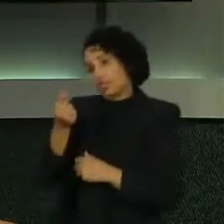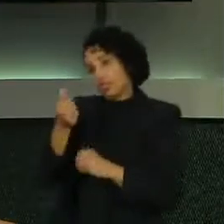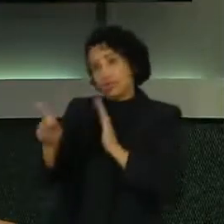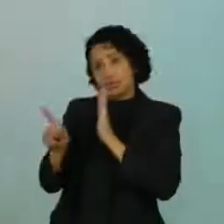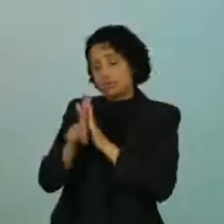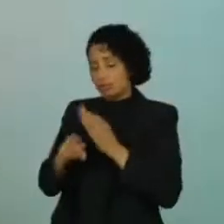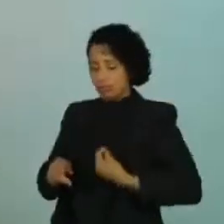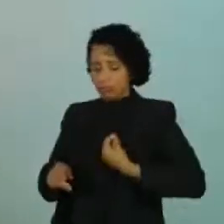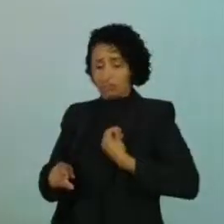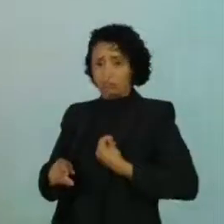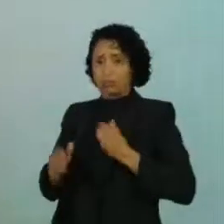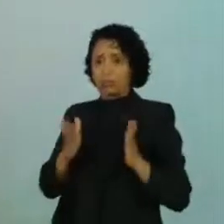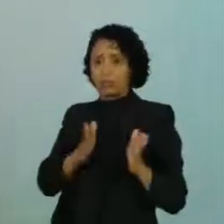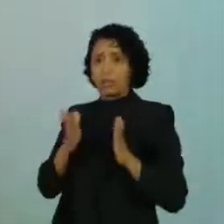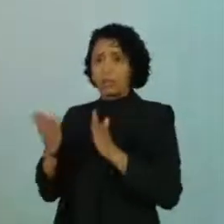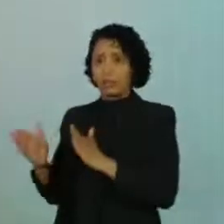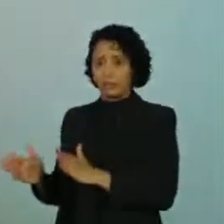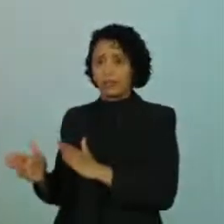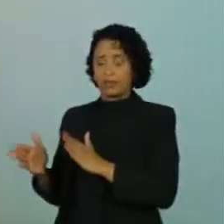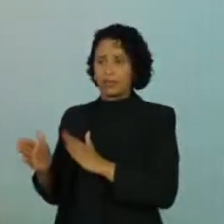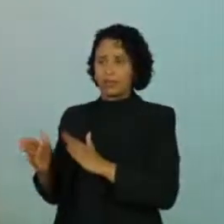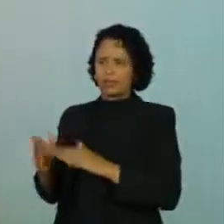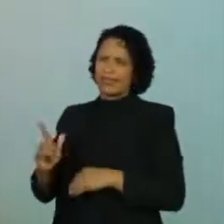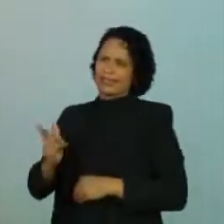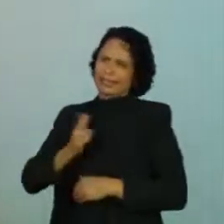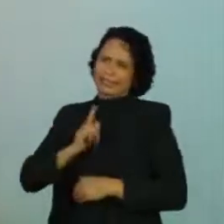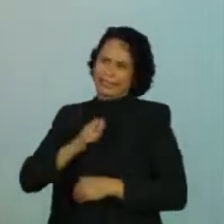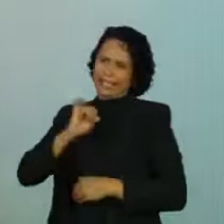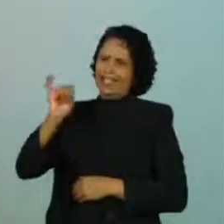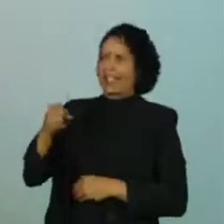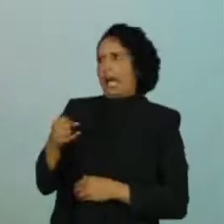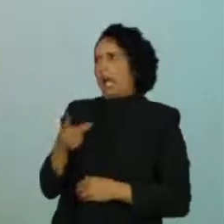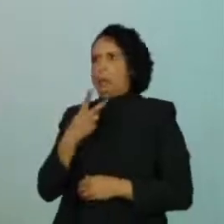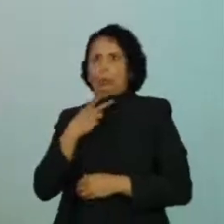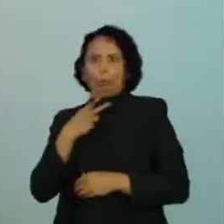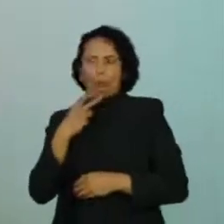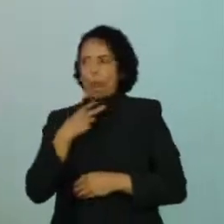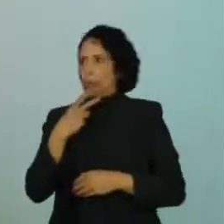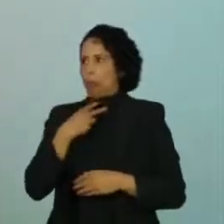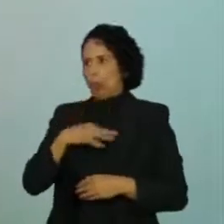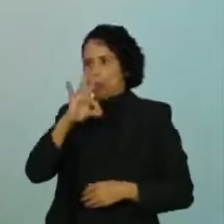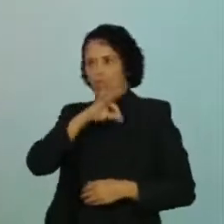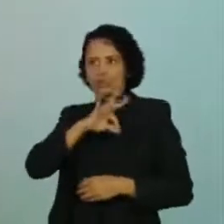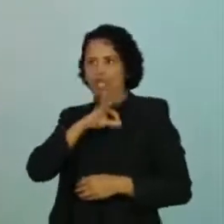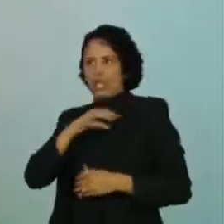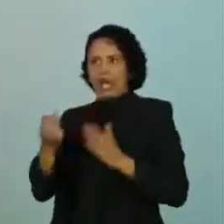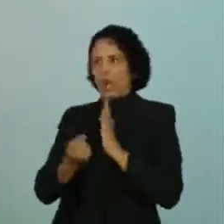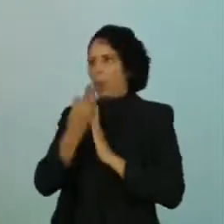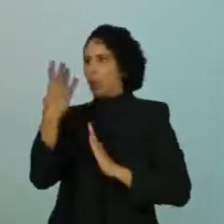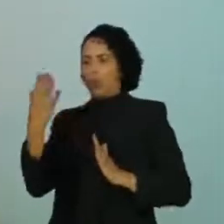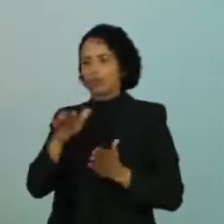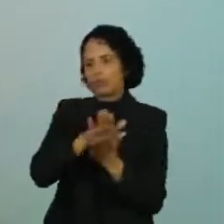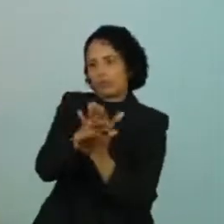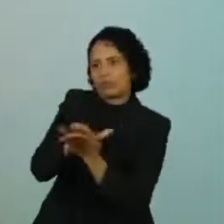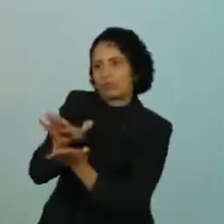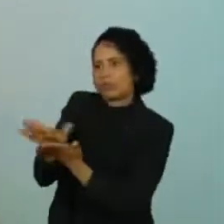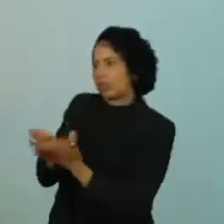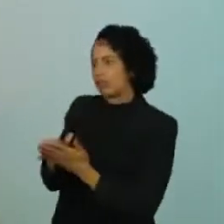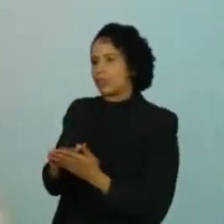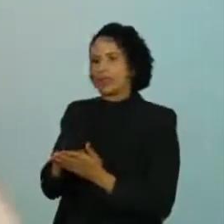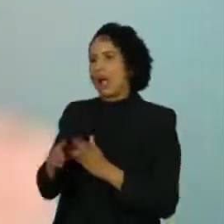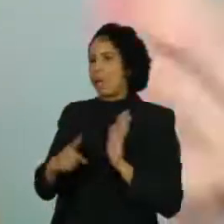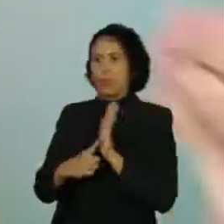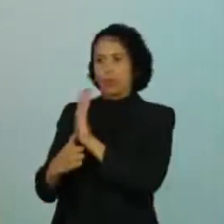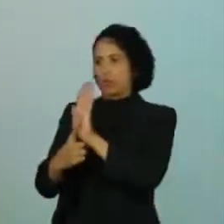nossa vida. Existe ainda esse tabu, né? Não posso falar quanto eu ganho, como que eu gasto, mas se a gente for pensar, ele